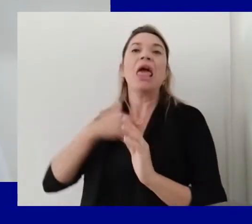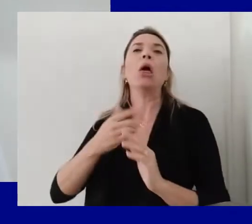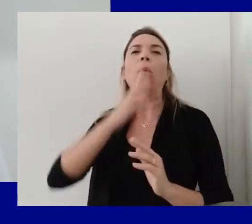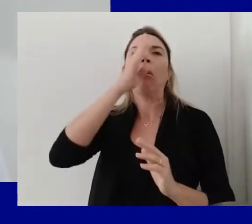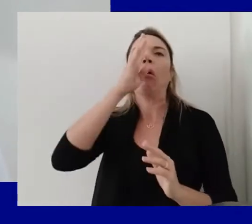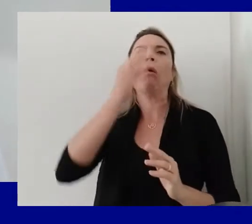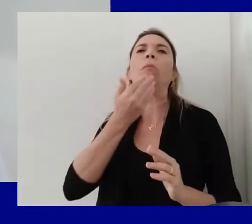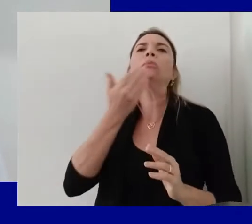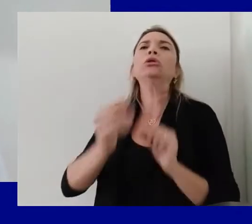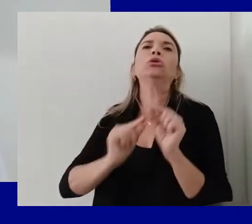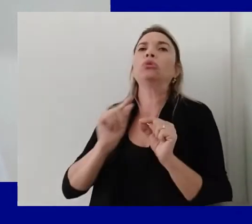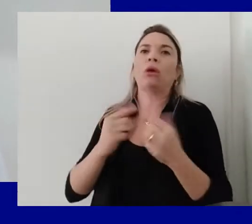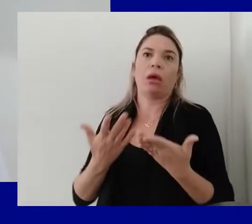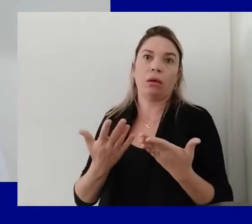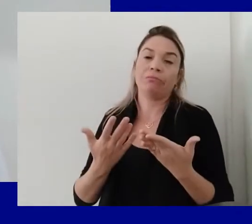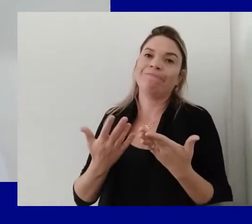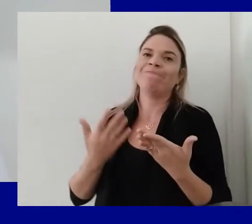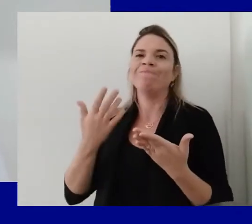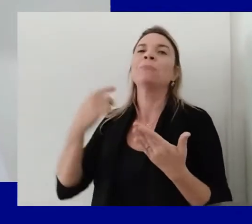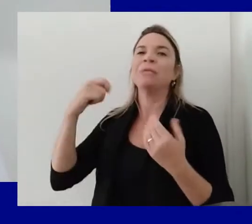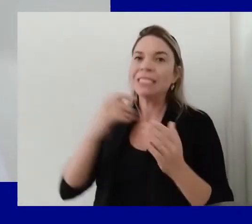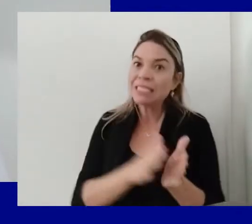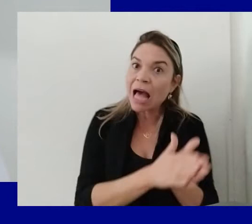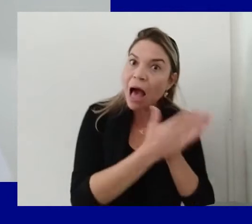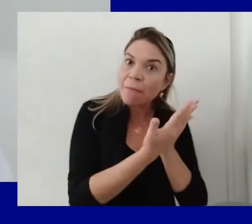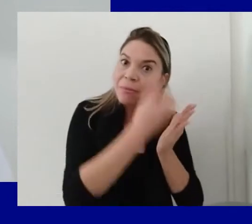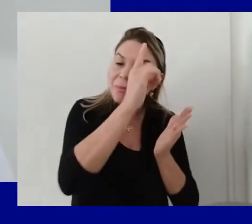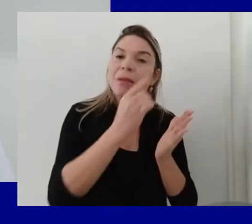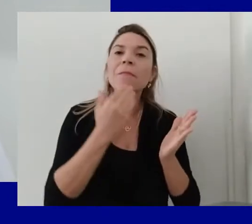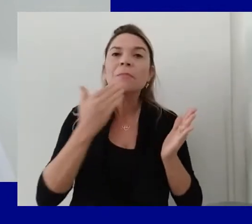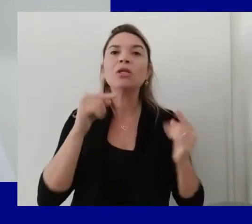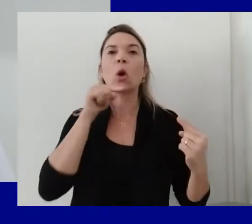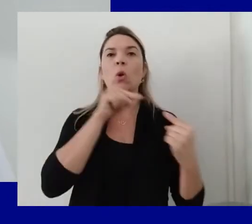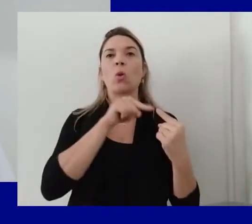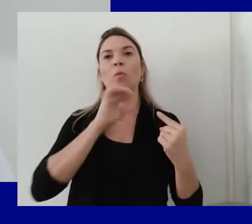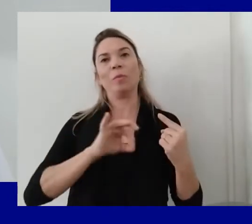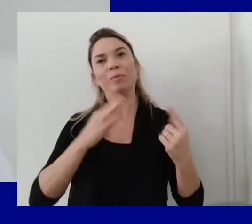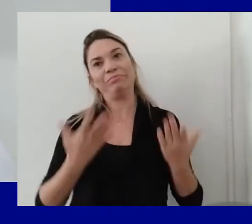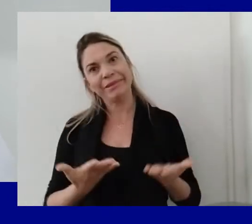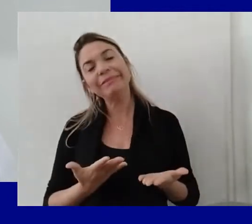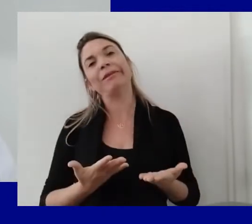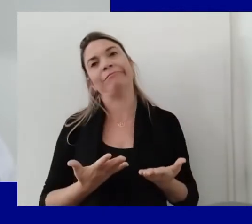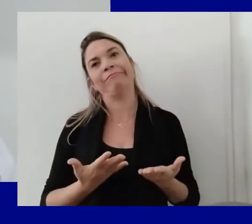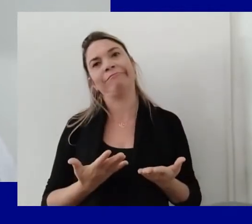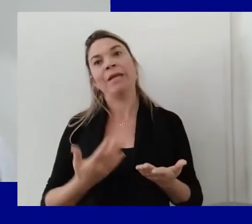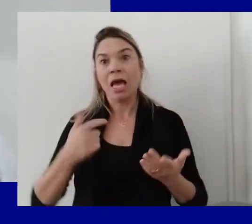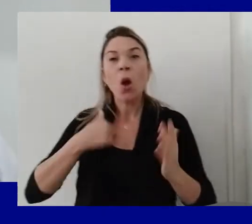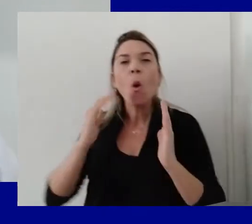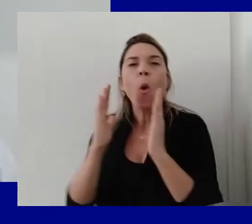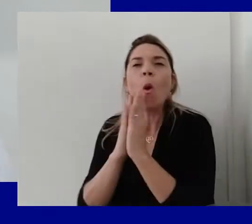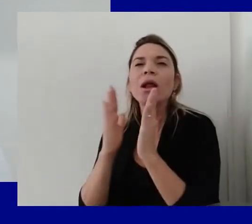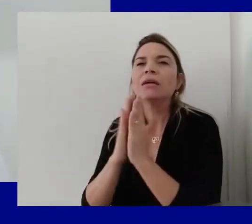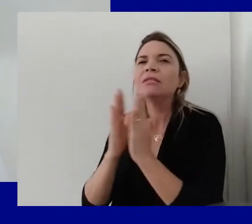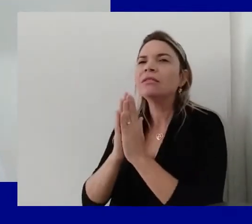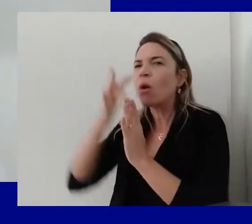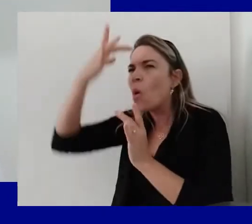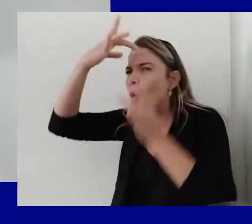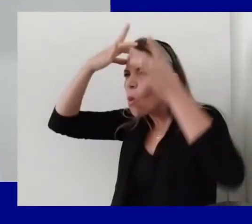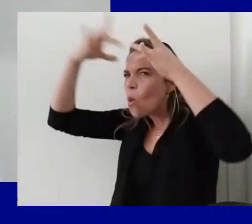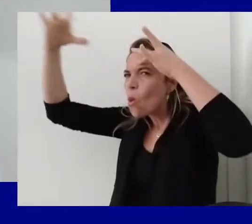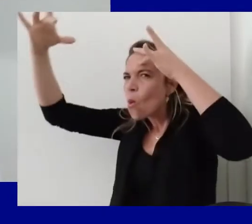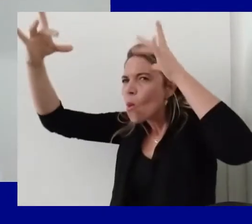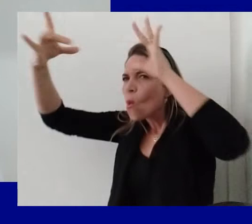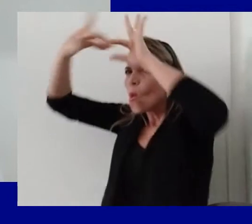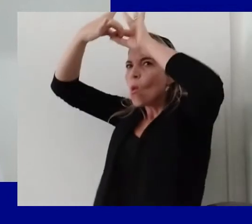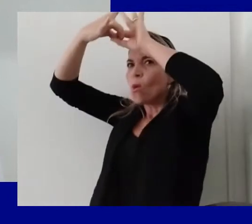conhecer Deus através da sua palavra, para que em oração eu possa estar em sintonia com a